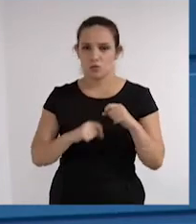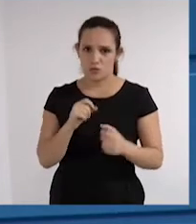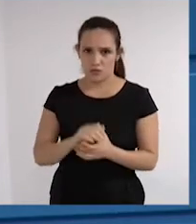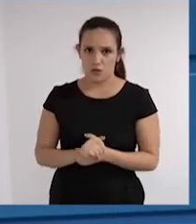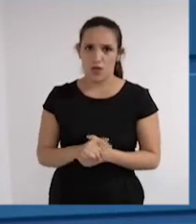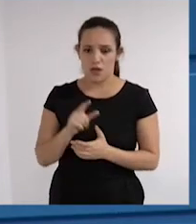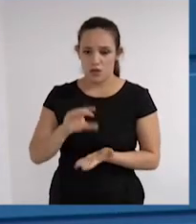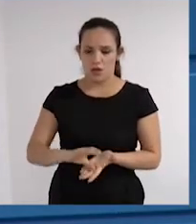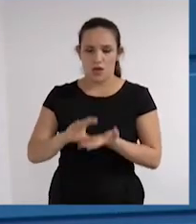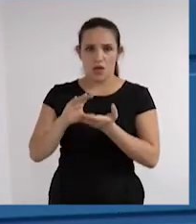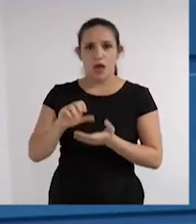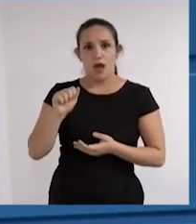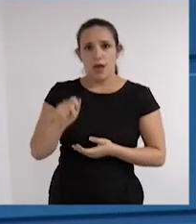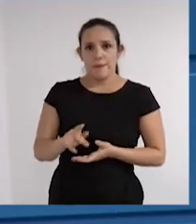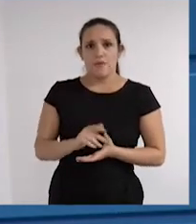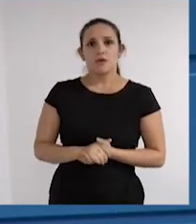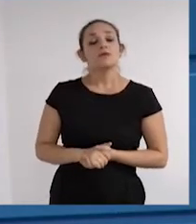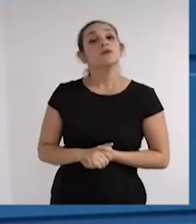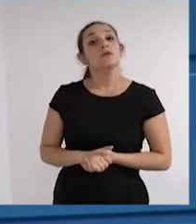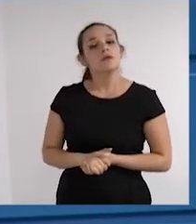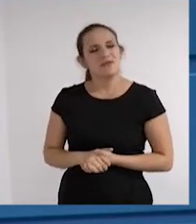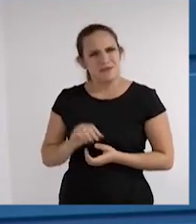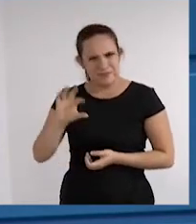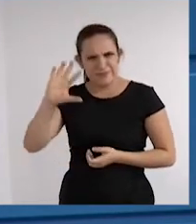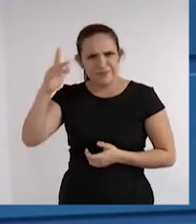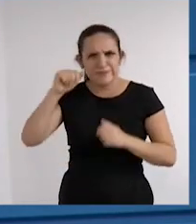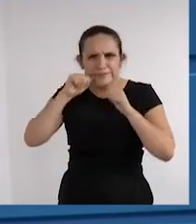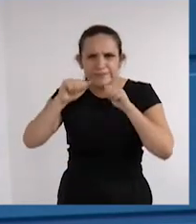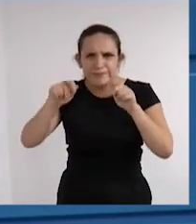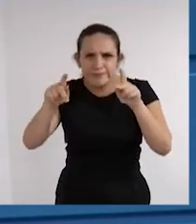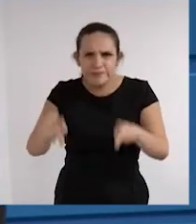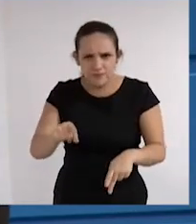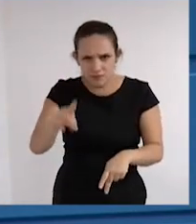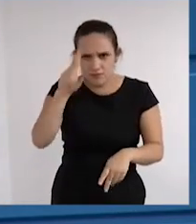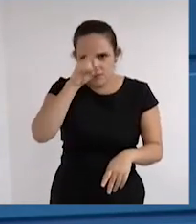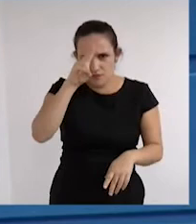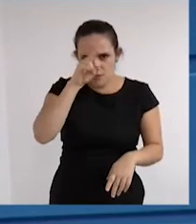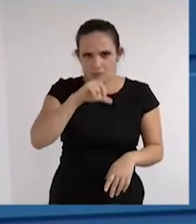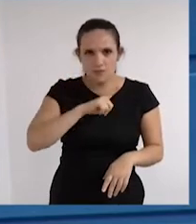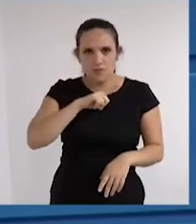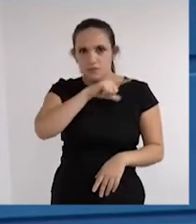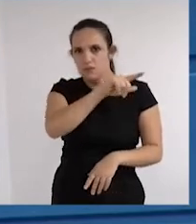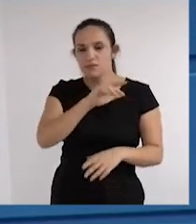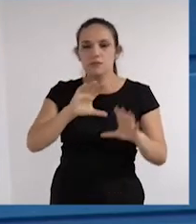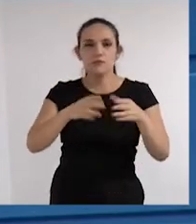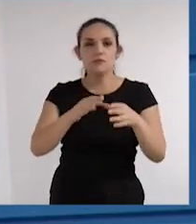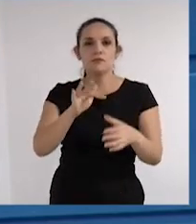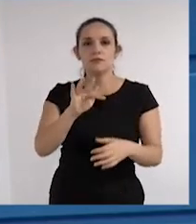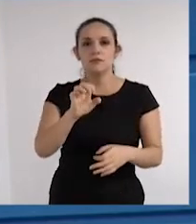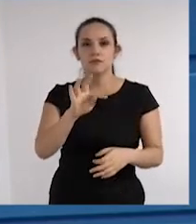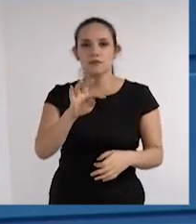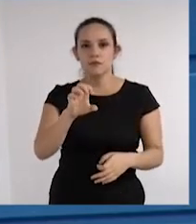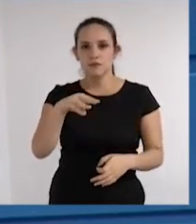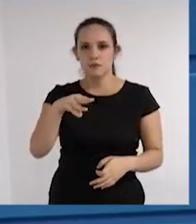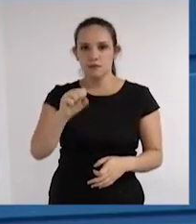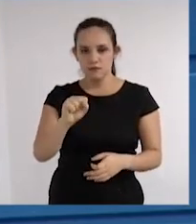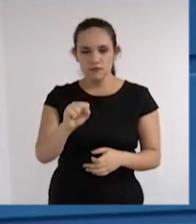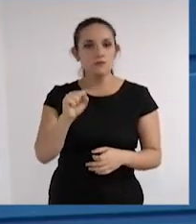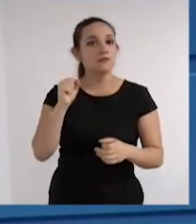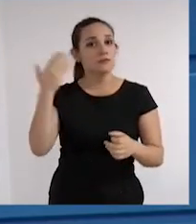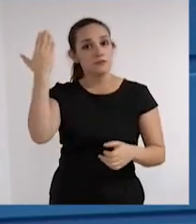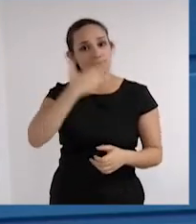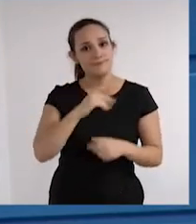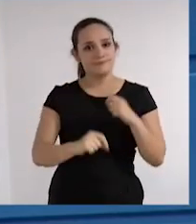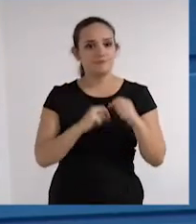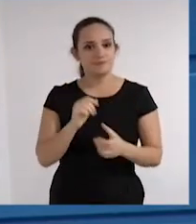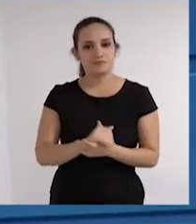da Previdência, naquela audiência pública, inclusive, que nós fizemos lá na FETEMES, que Vossa Excelência estava presente, foi lá e demonstrou por A mais B que